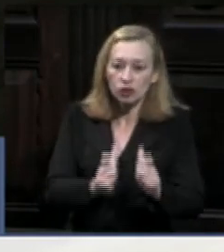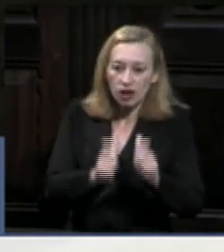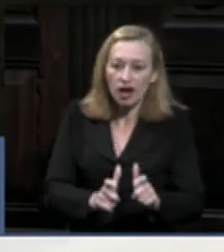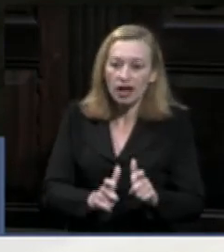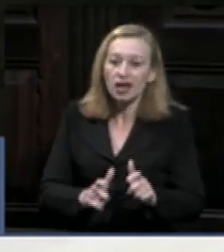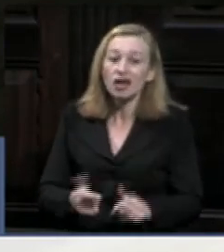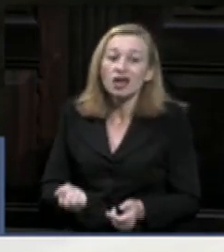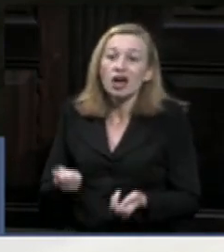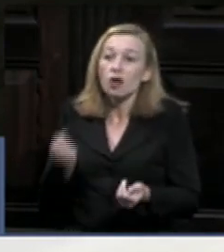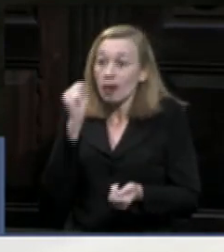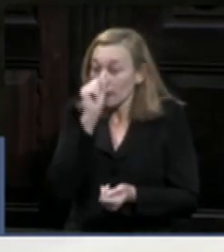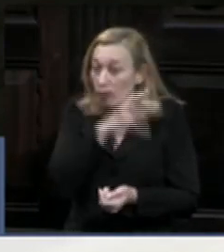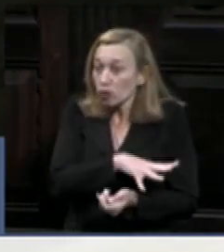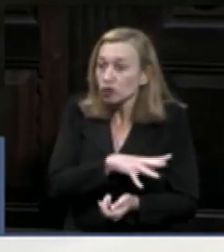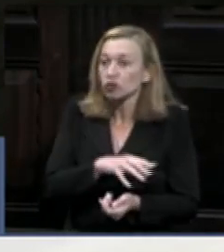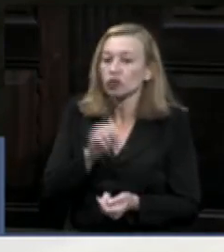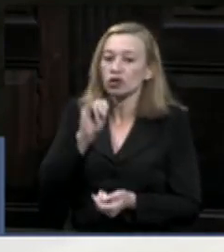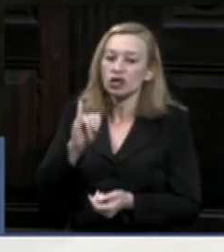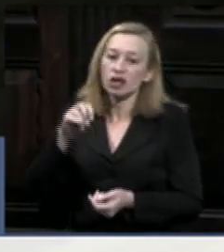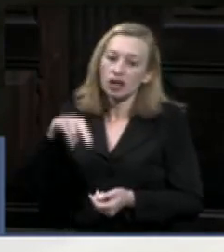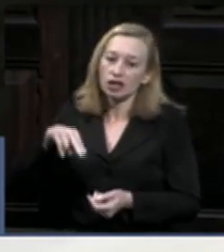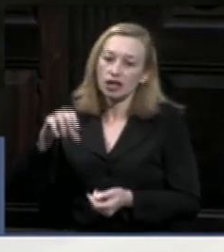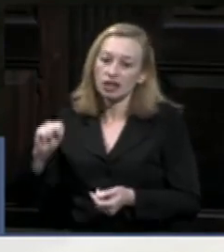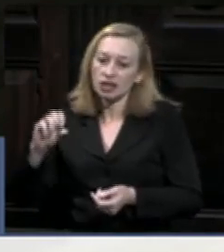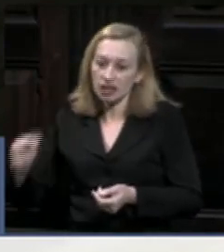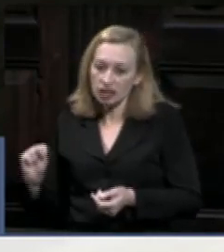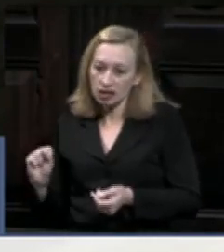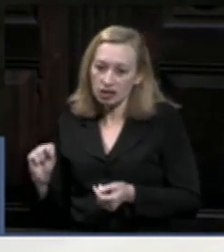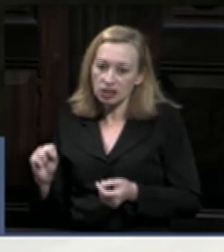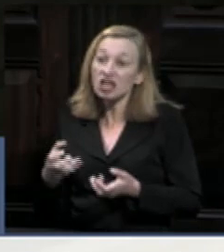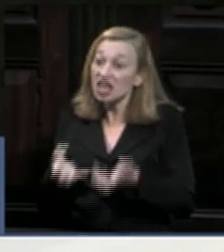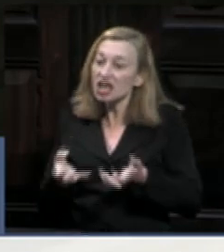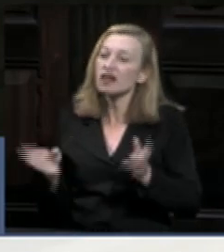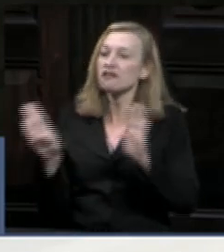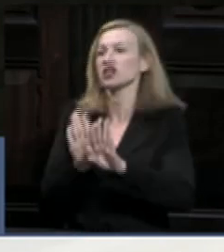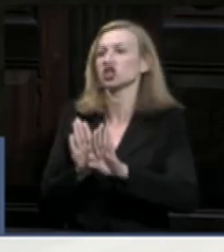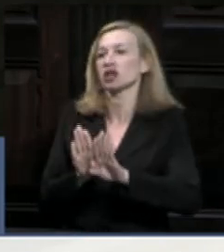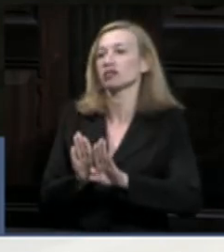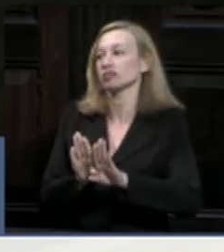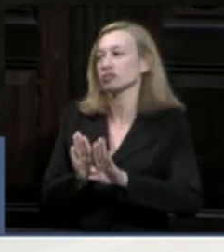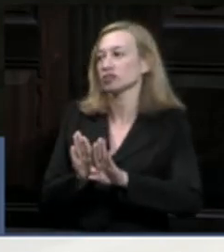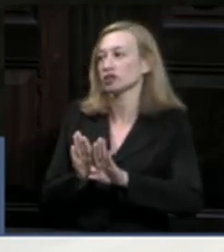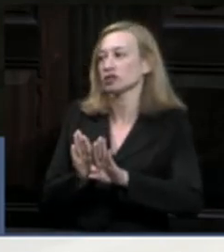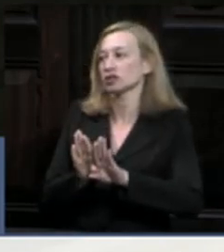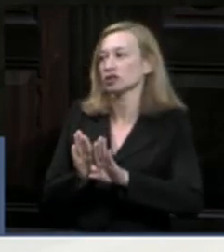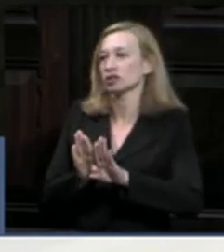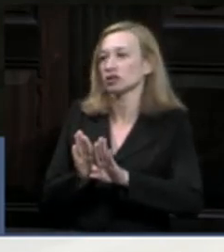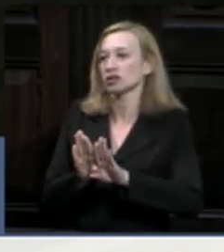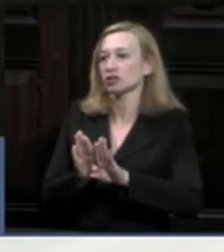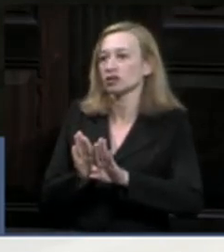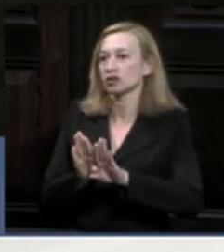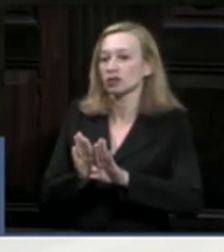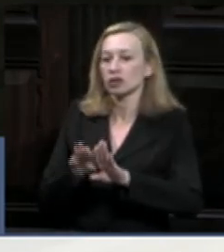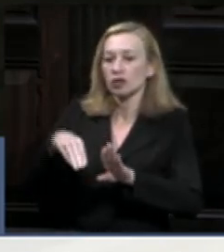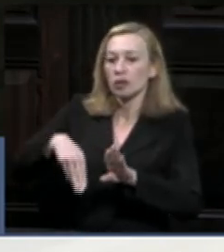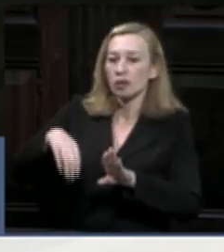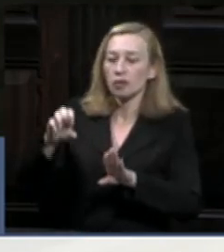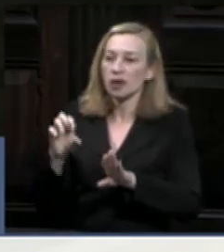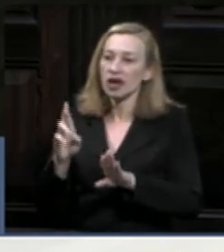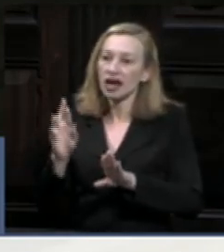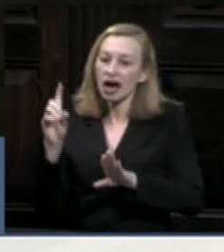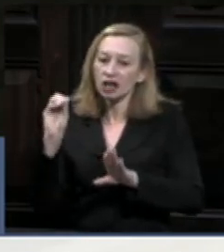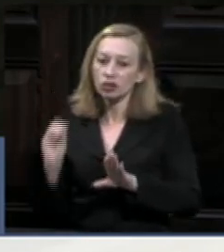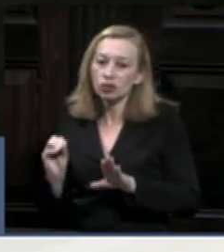inss contribua para o fechamento de um mercadinho pequeno que